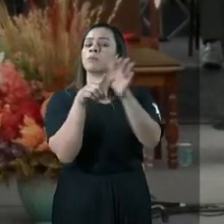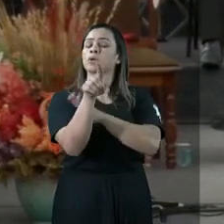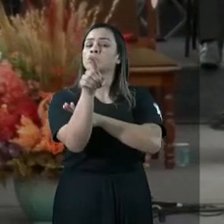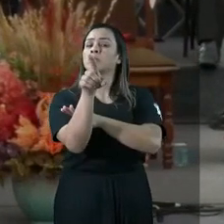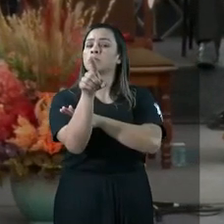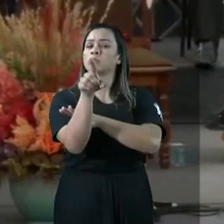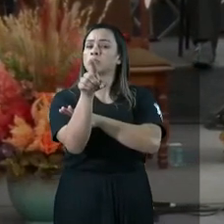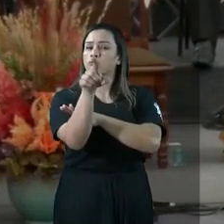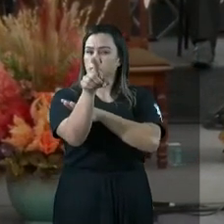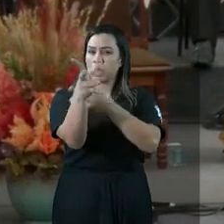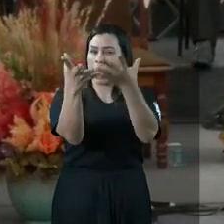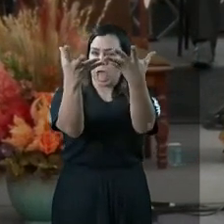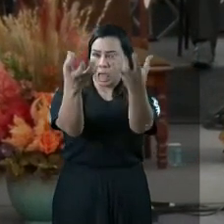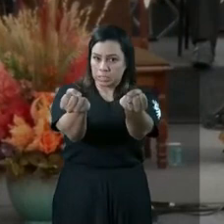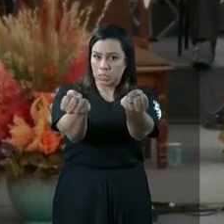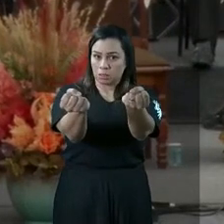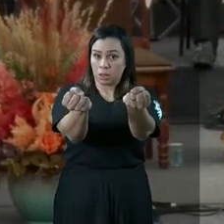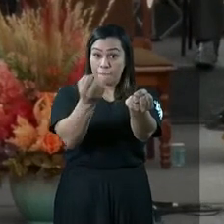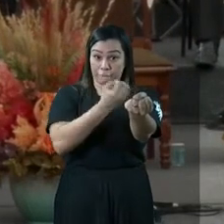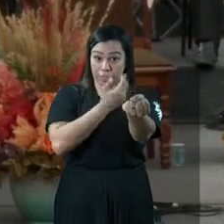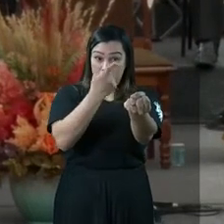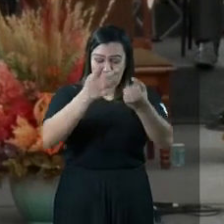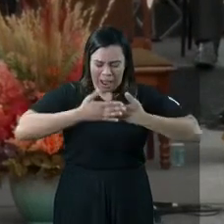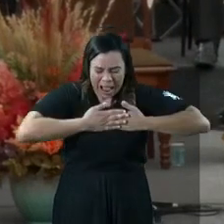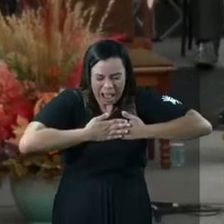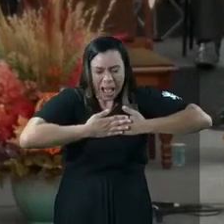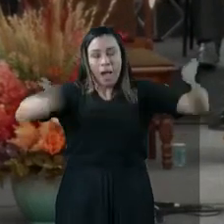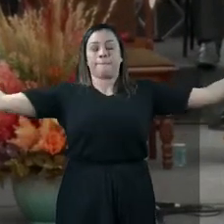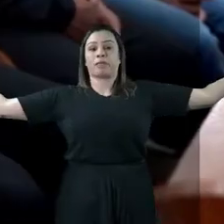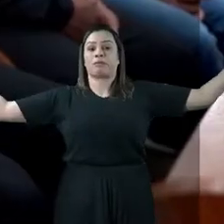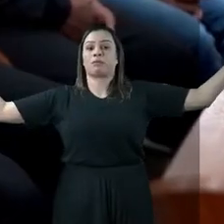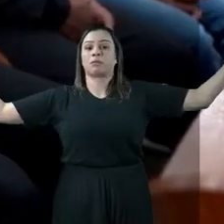final, a escancarar as portas para ele entrar.